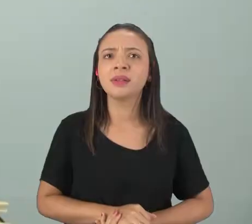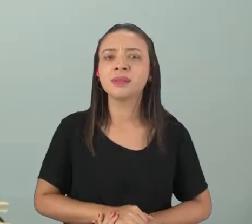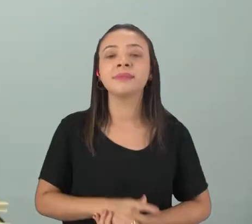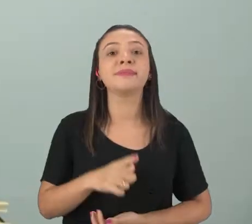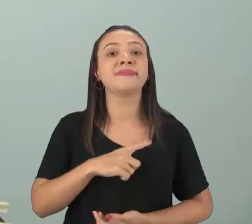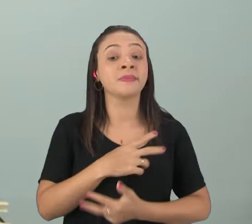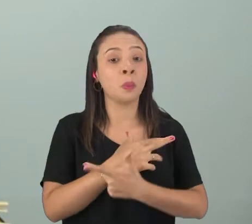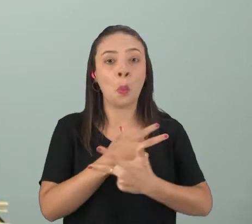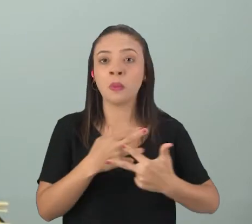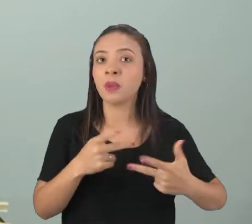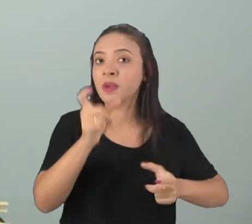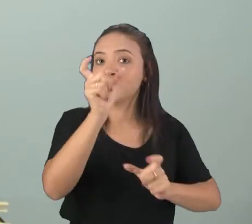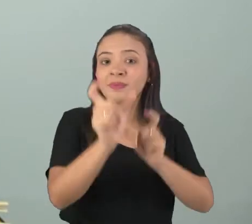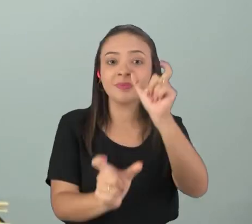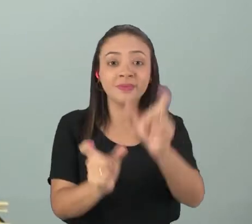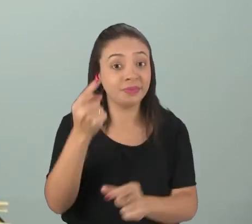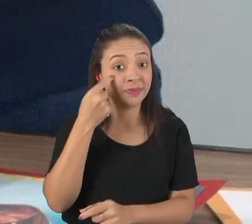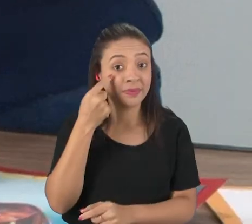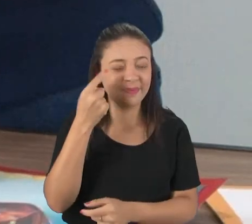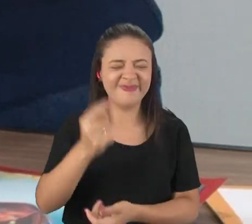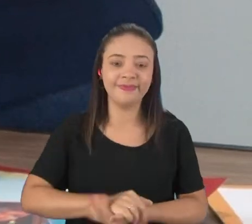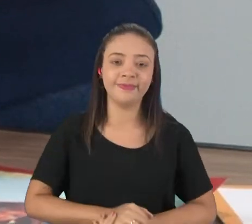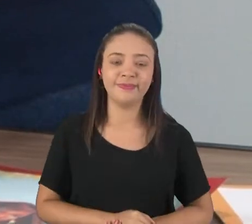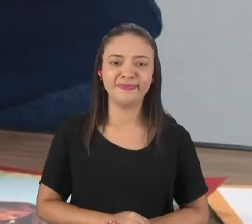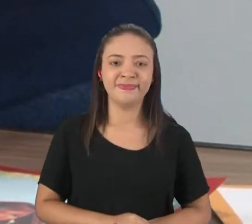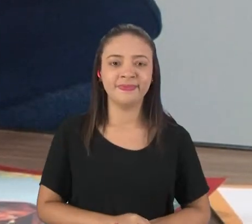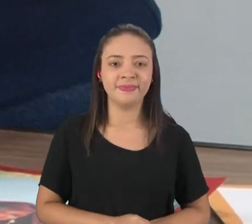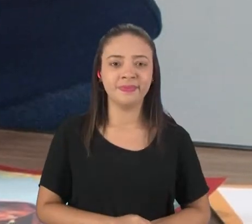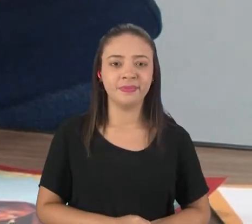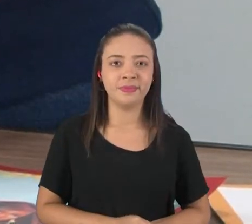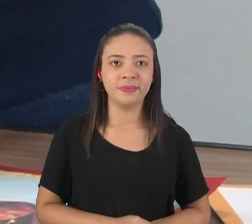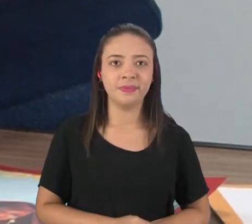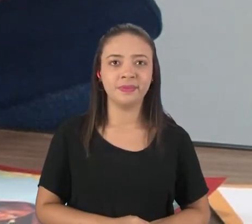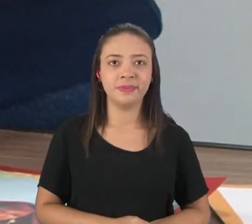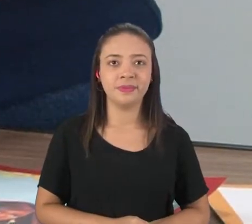Tem vários personagens, olha só.